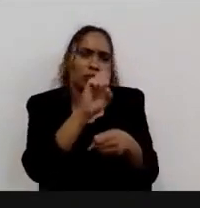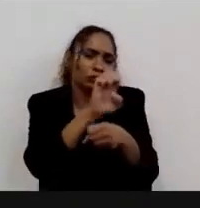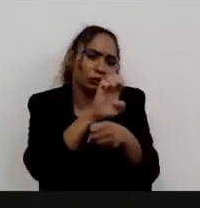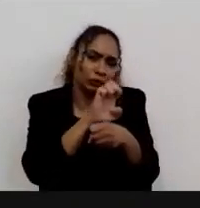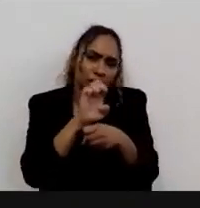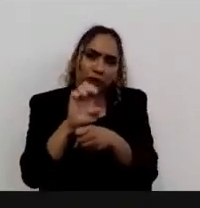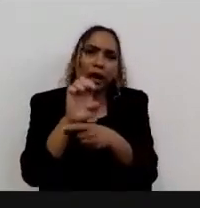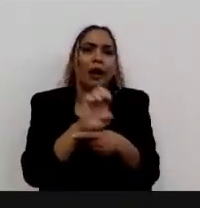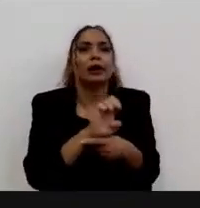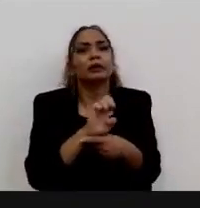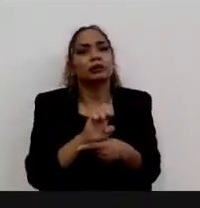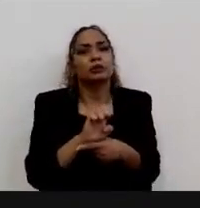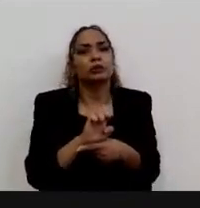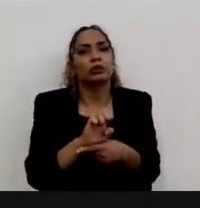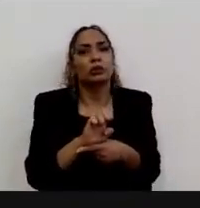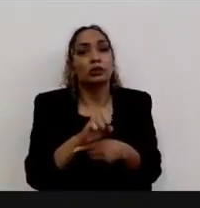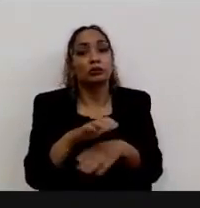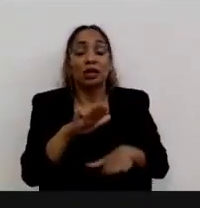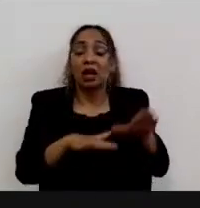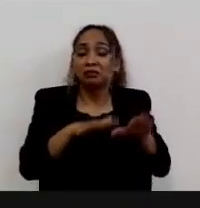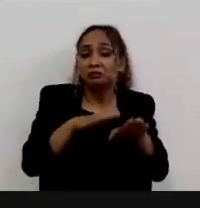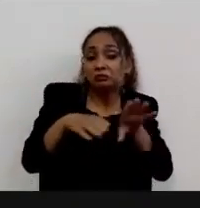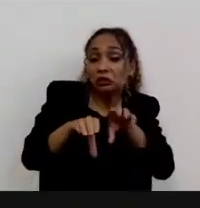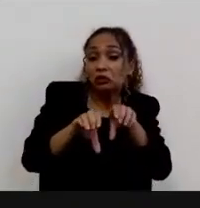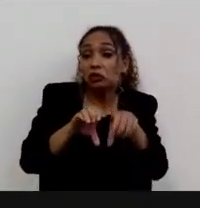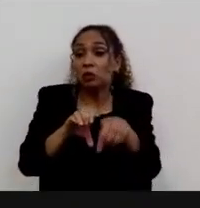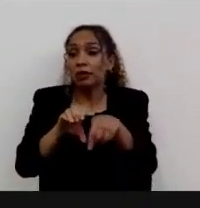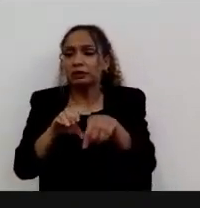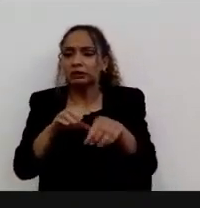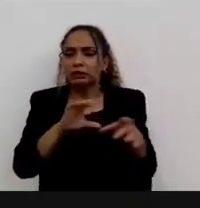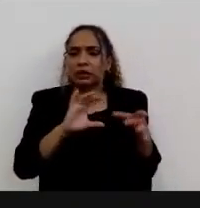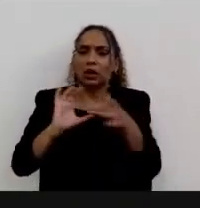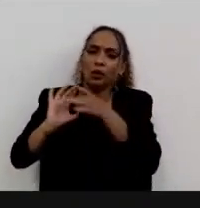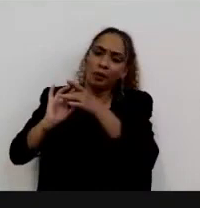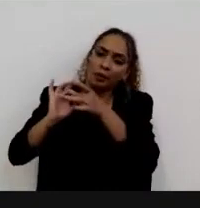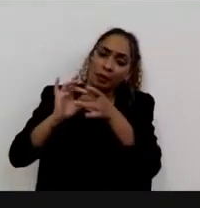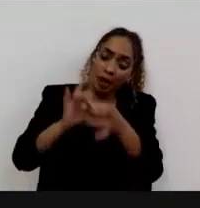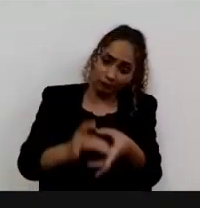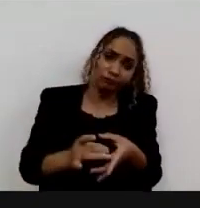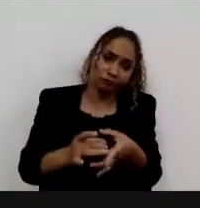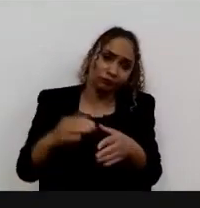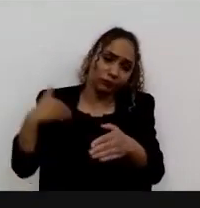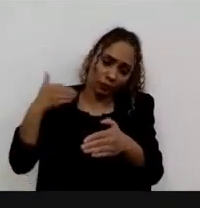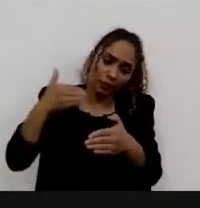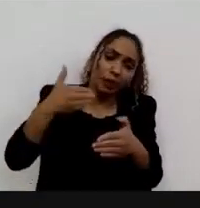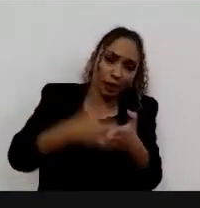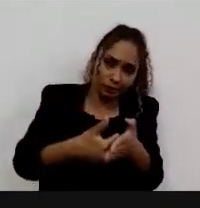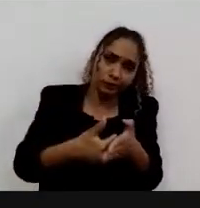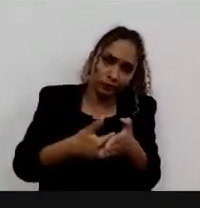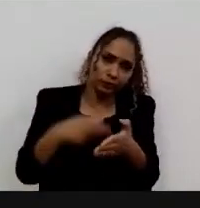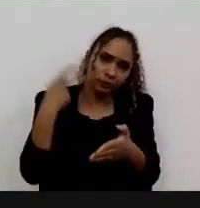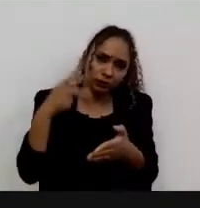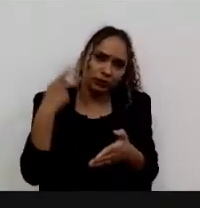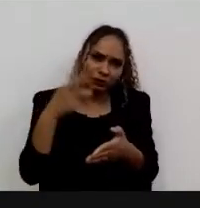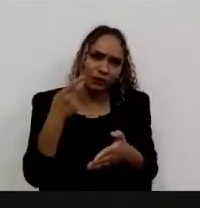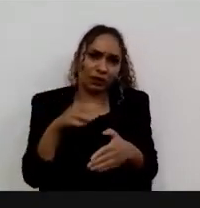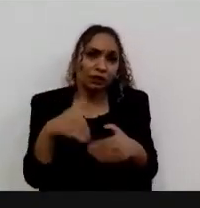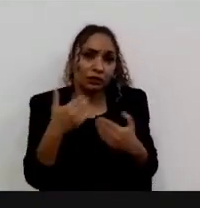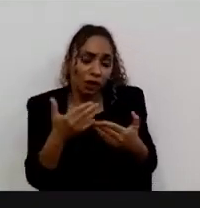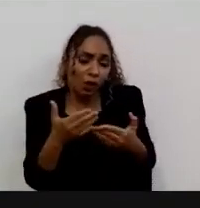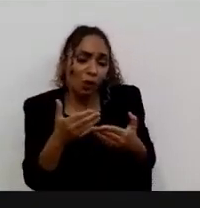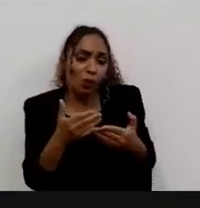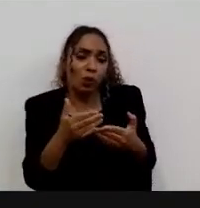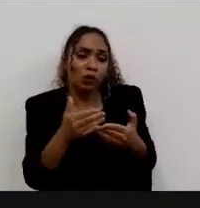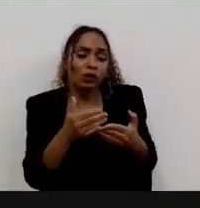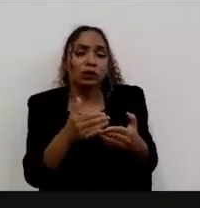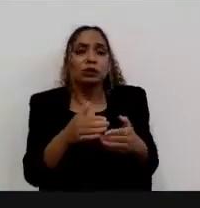estado. Às vezes tem a ver com a formação dele, com a trajetória do parlamentar. Então, eu penso assim, que o parlamento tem que oferecer